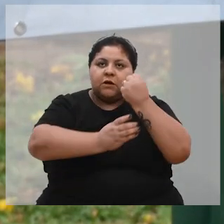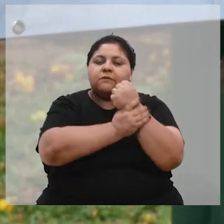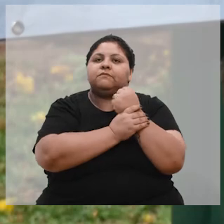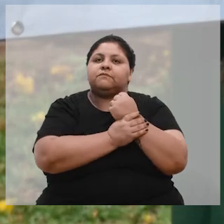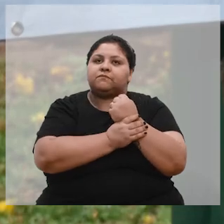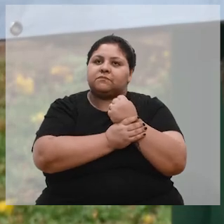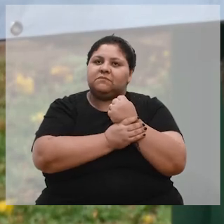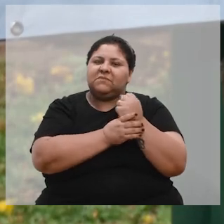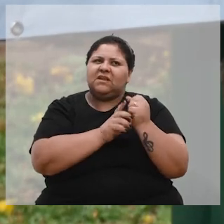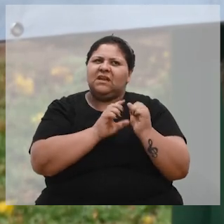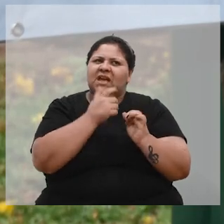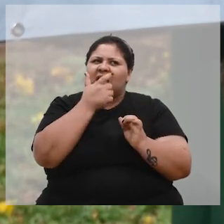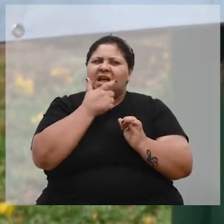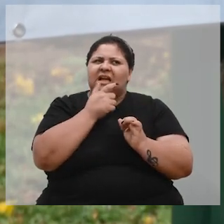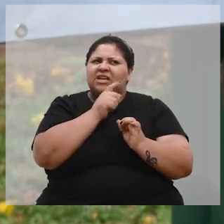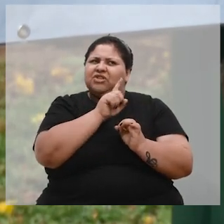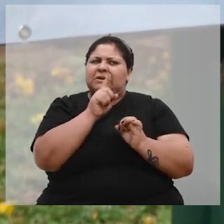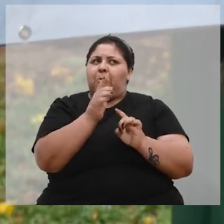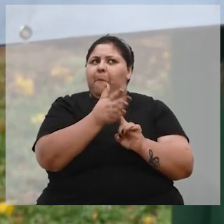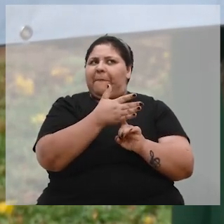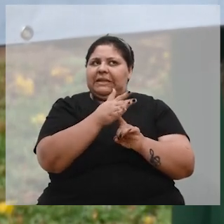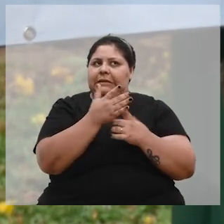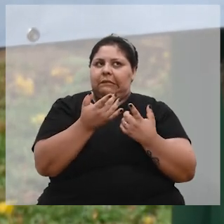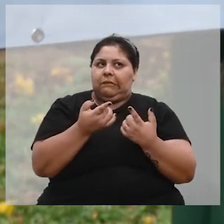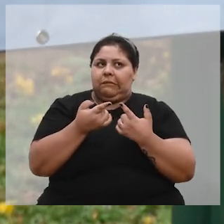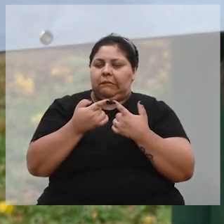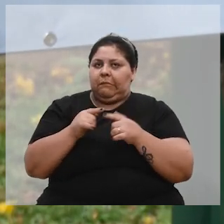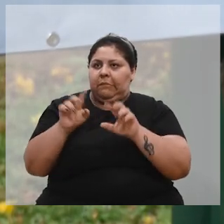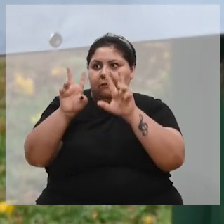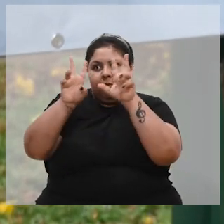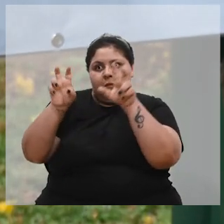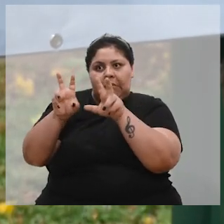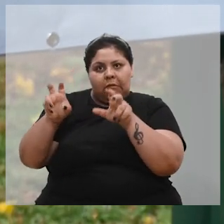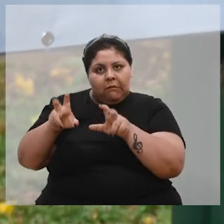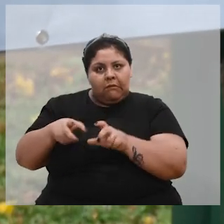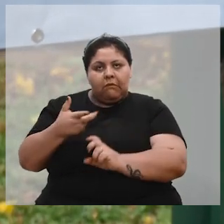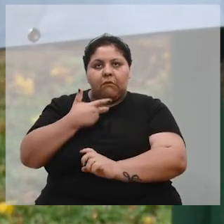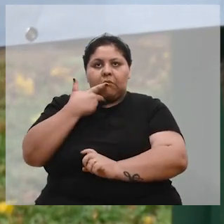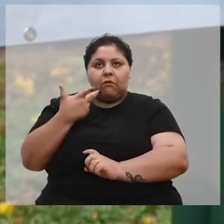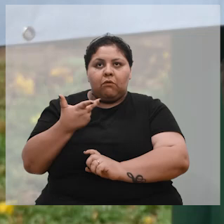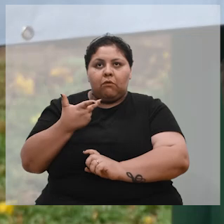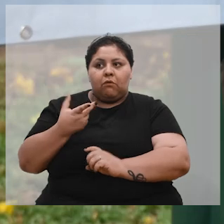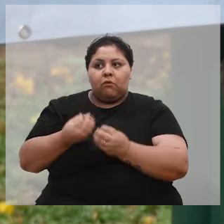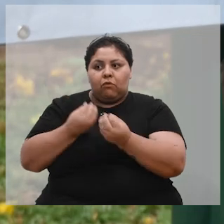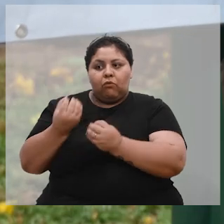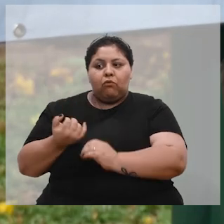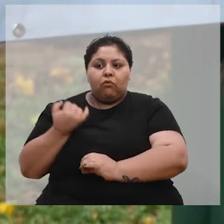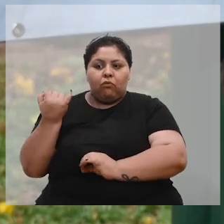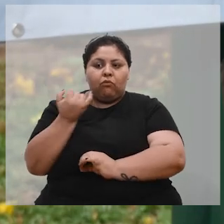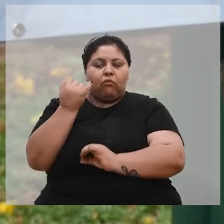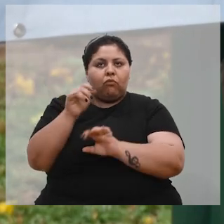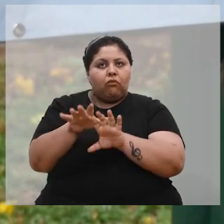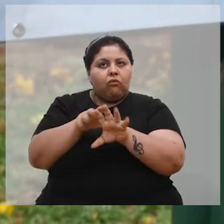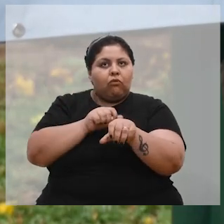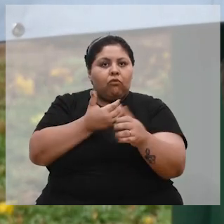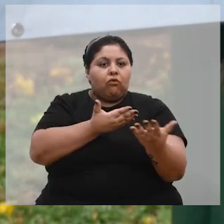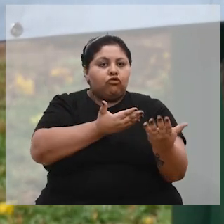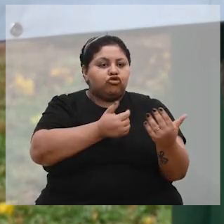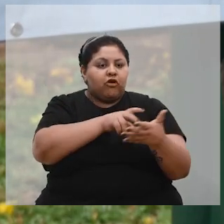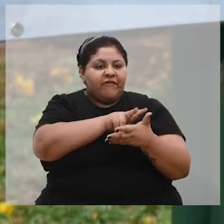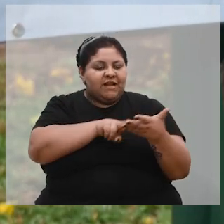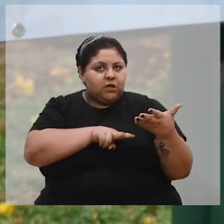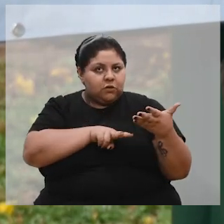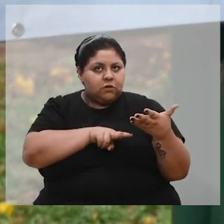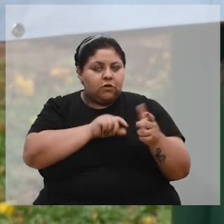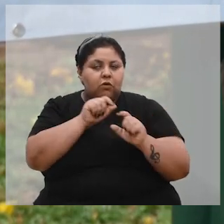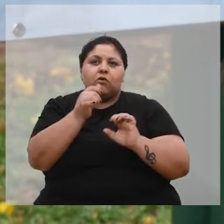que garantam essas, não digo até bandeiras, mas pautas que vocês colocam como fundamentais também na formação